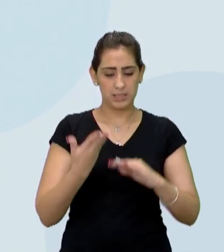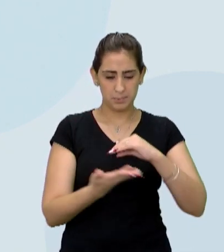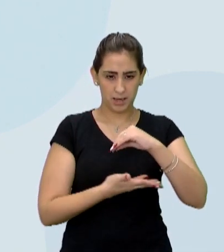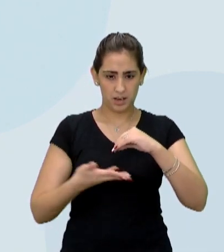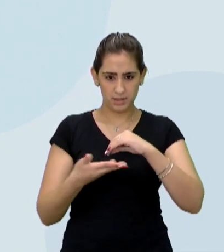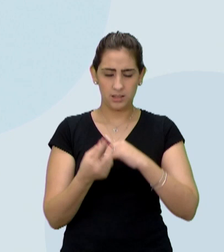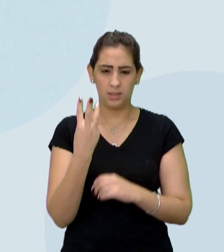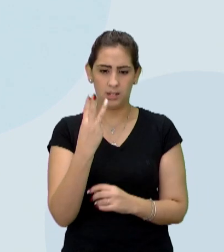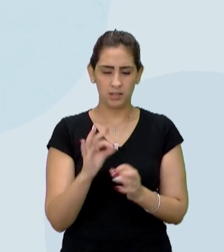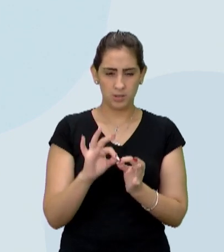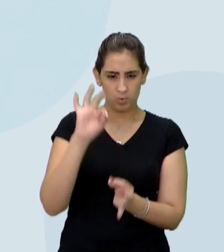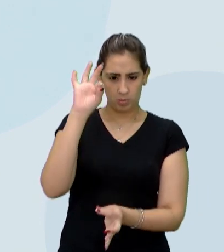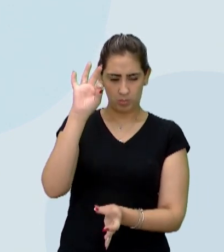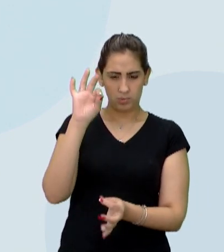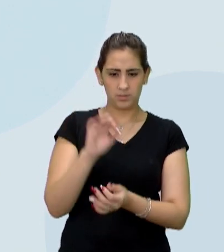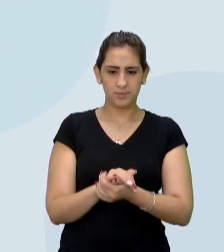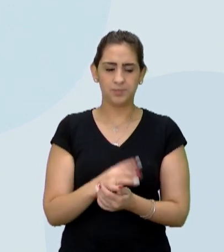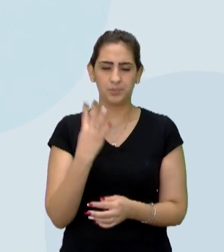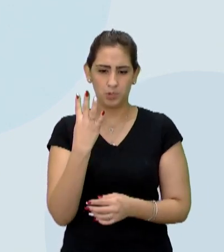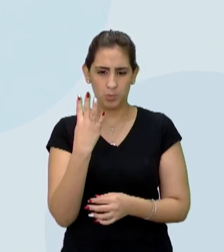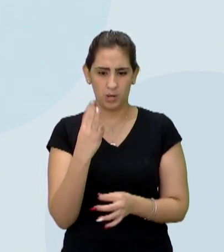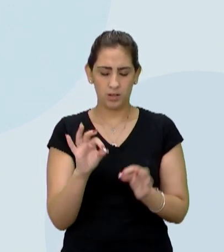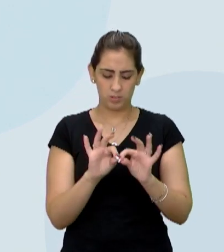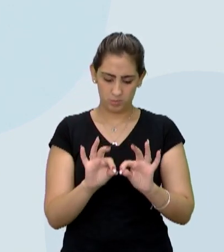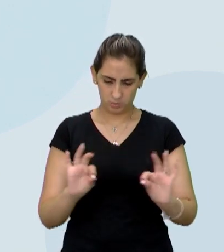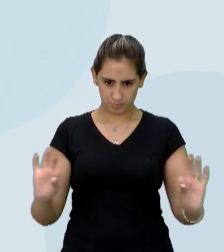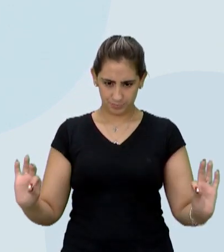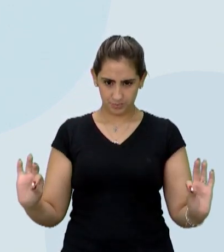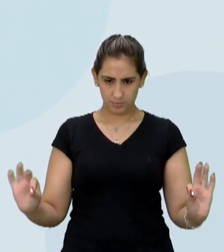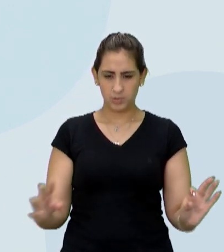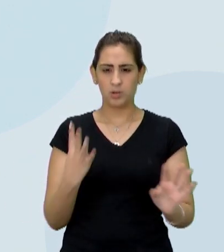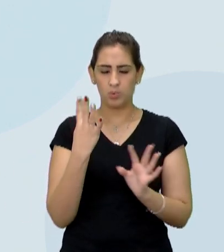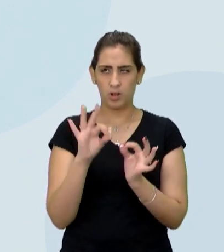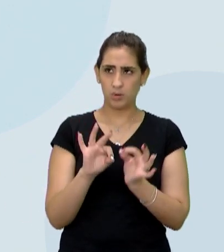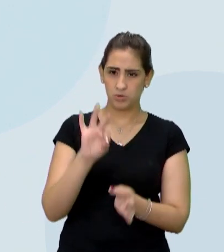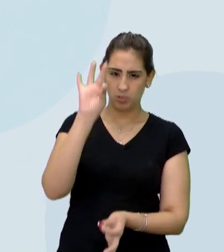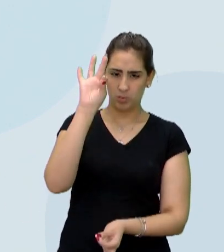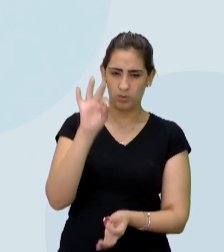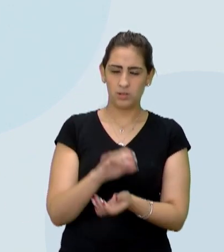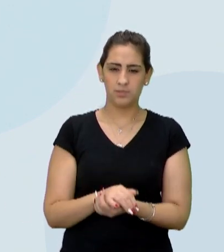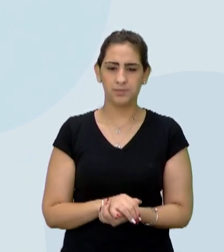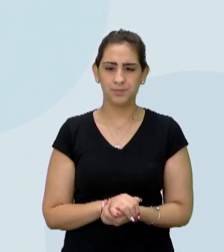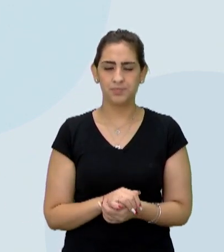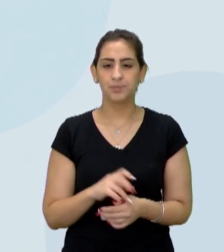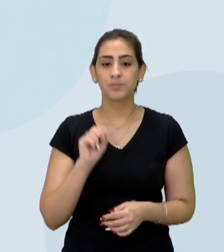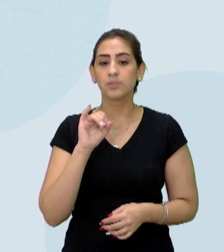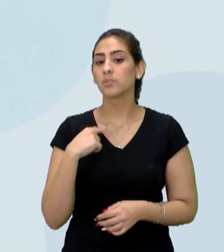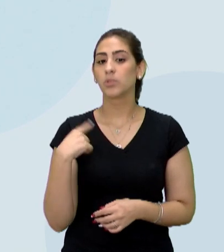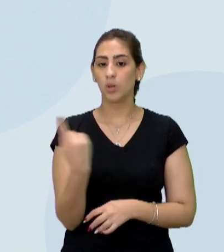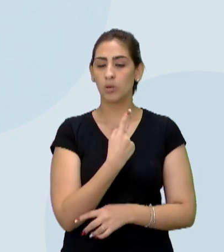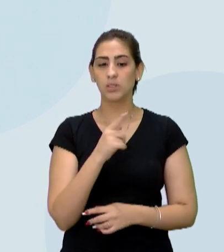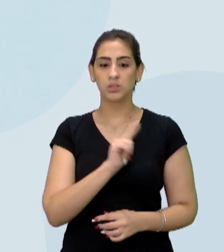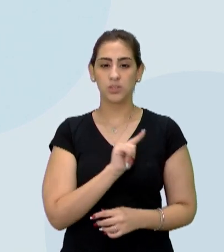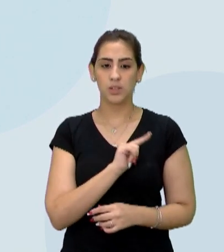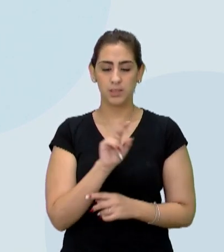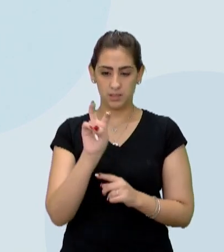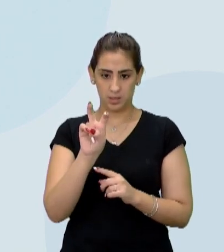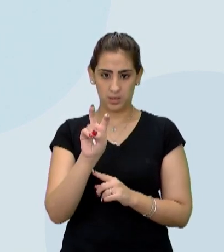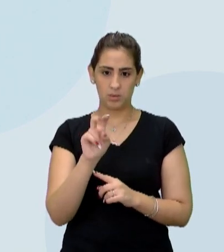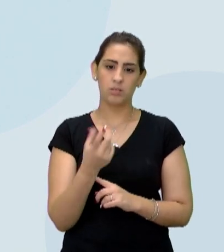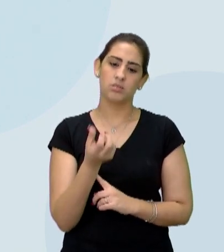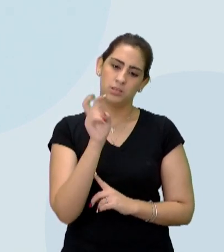base e 3 de altura. A 4 são 4 de base e 4 de altura. Se nós tivéssemos aí uma 5ª